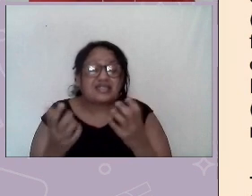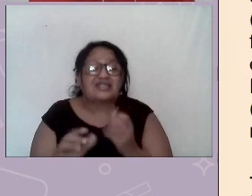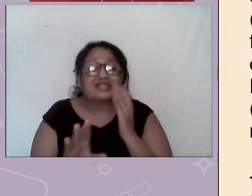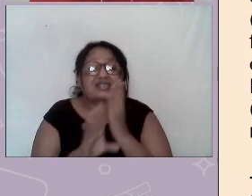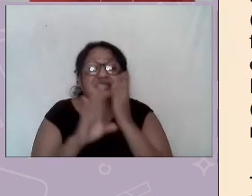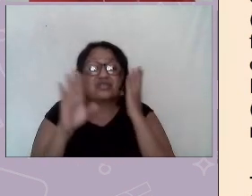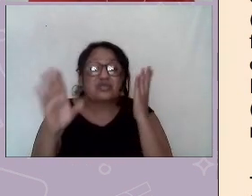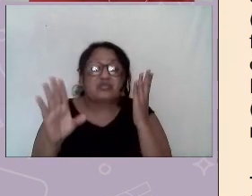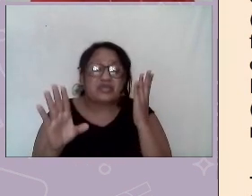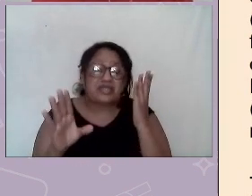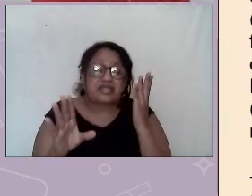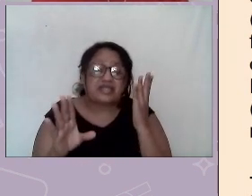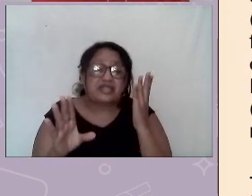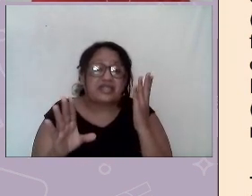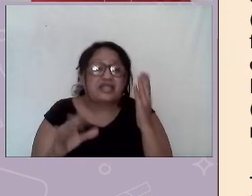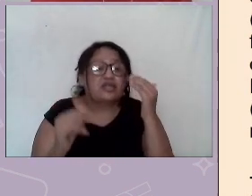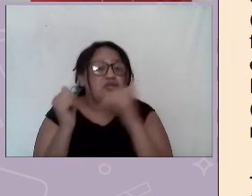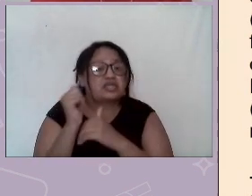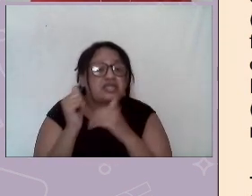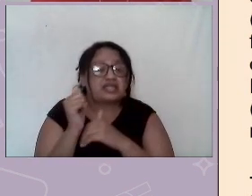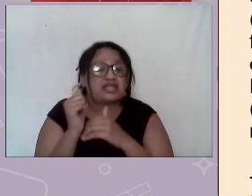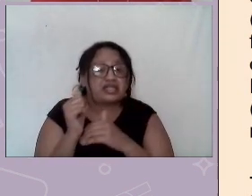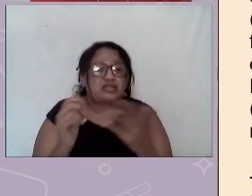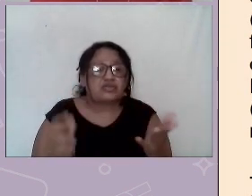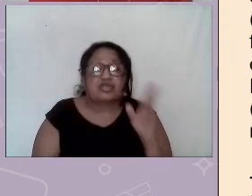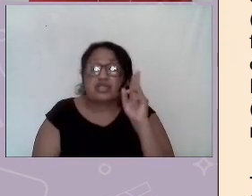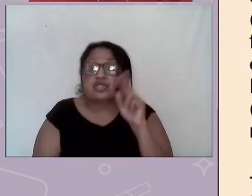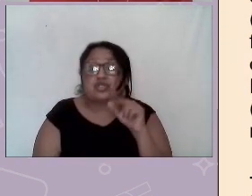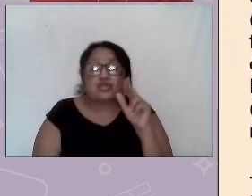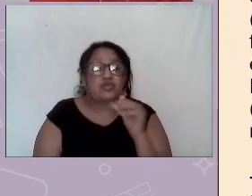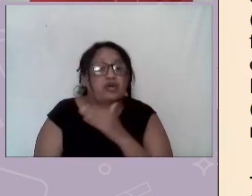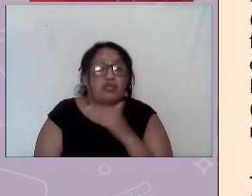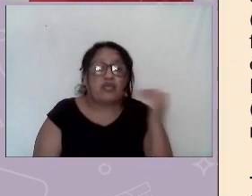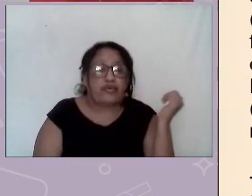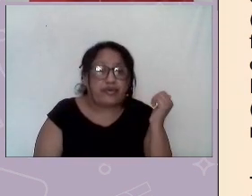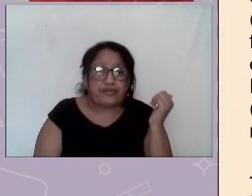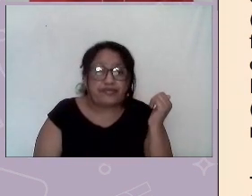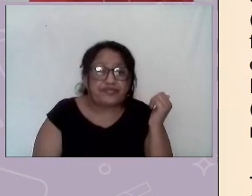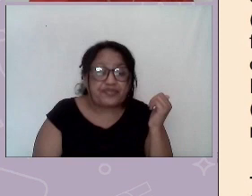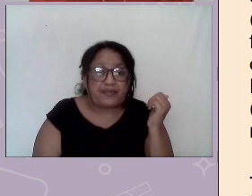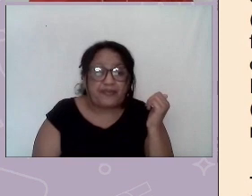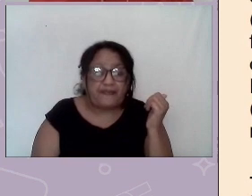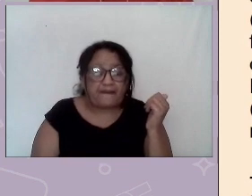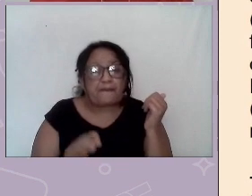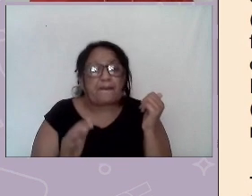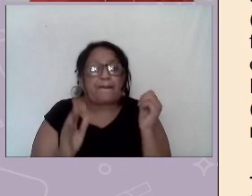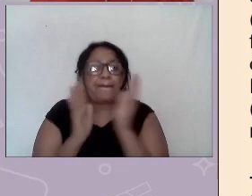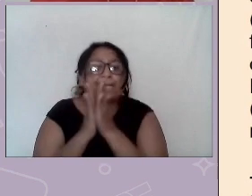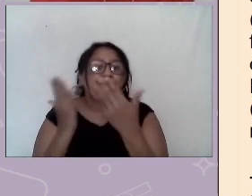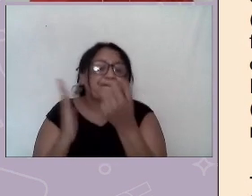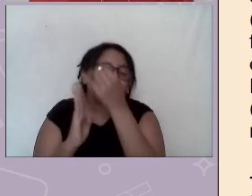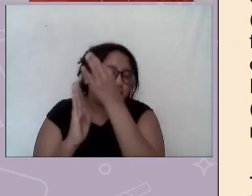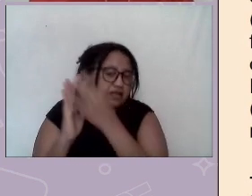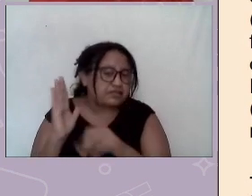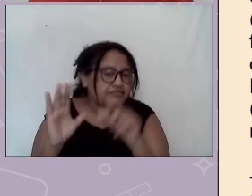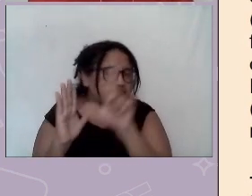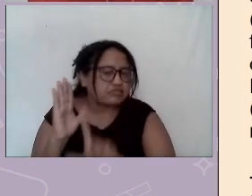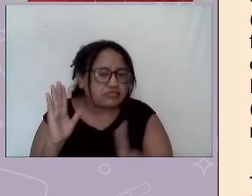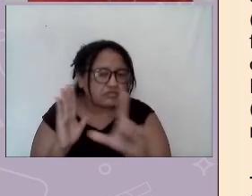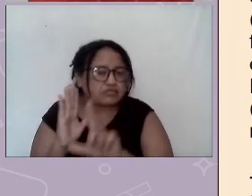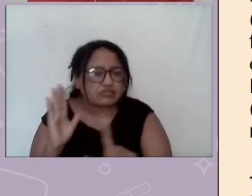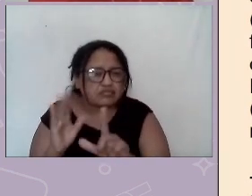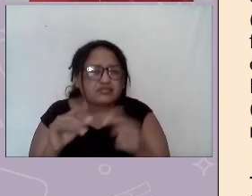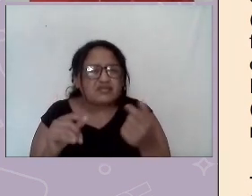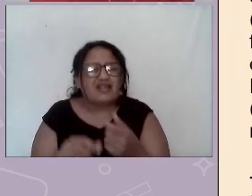imortalidade para muitos essa hipopéia essa obra é a mais antiga obra literária né do